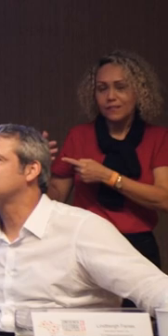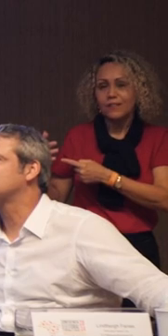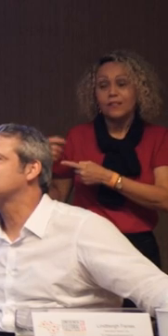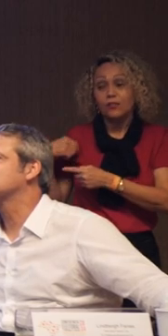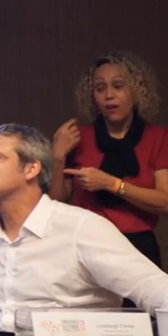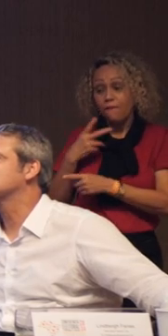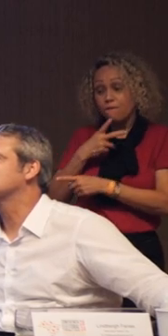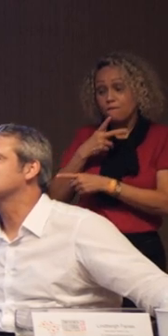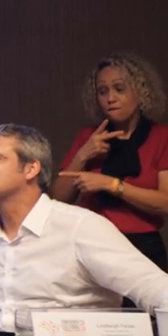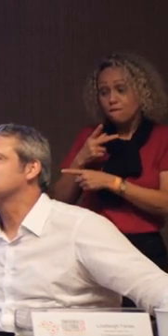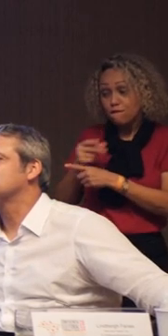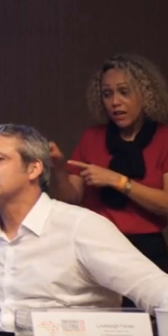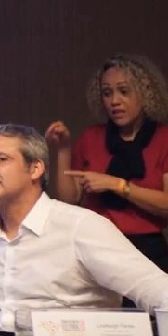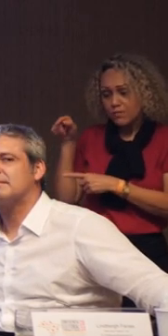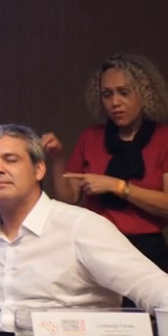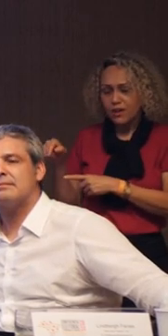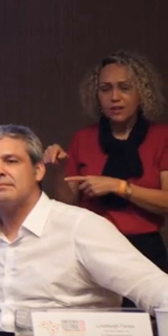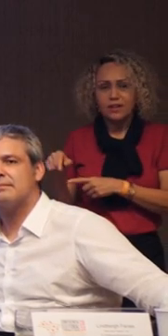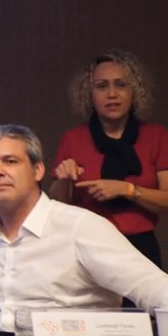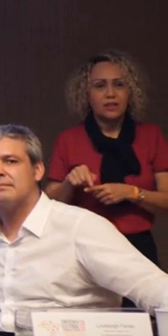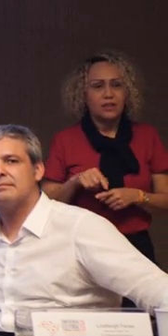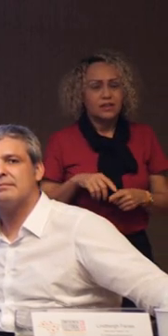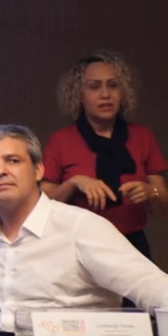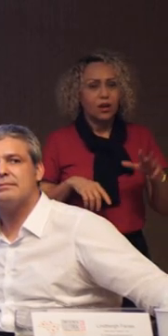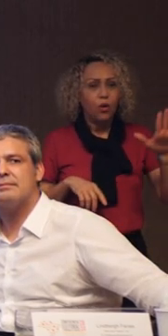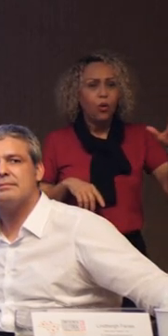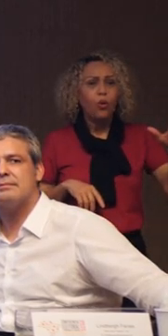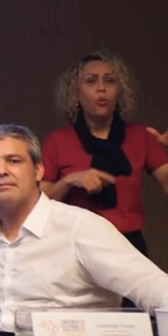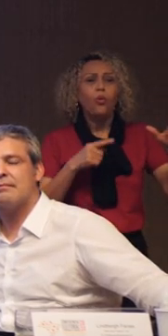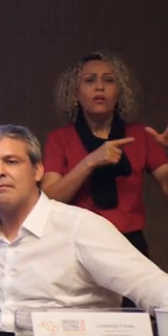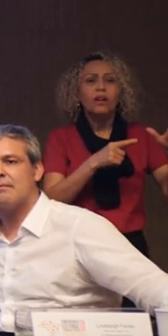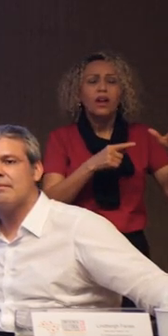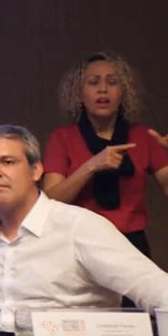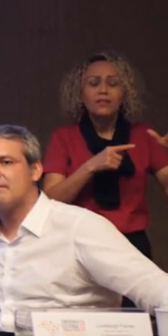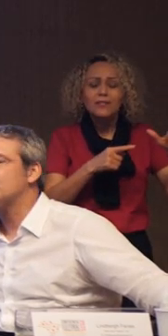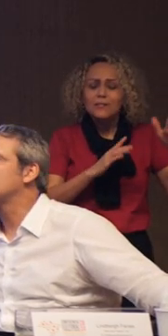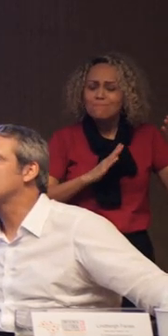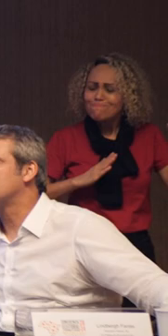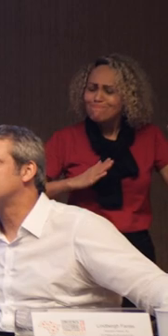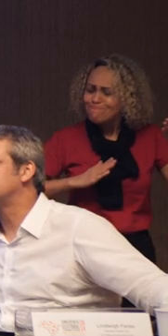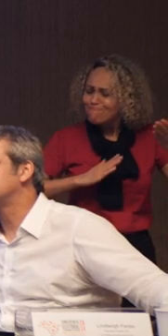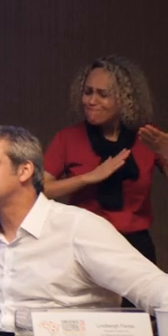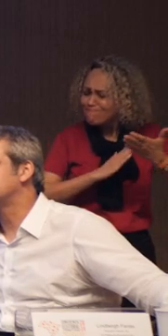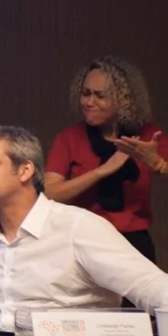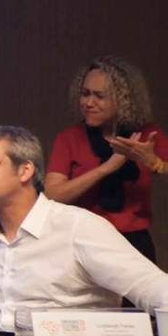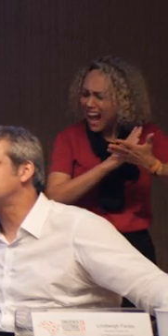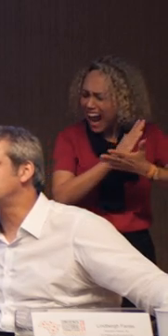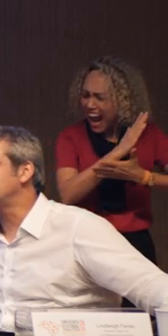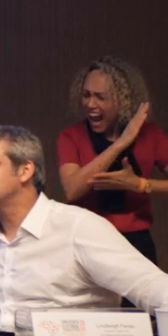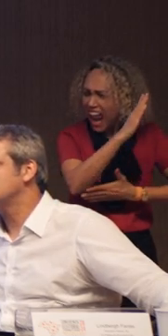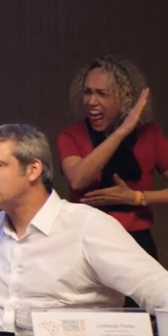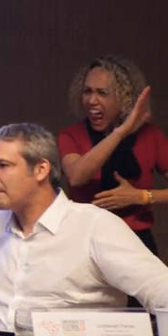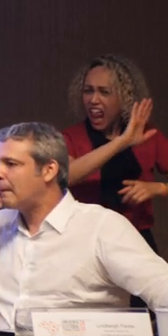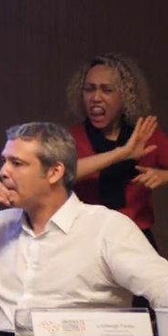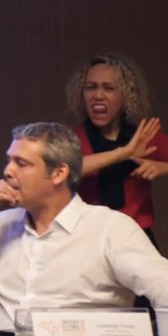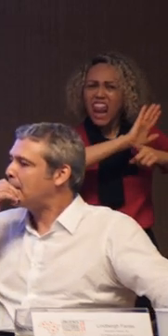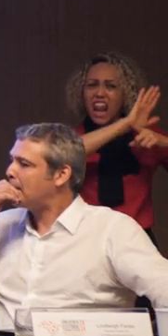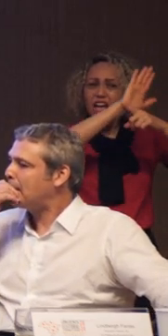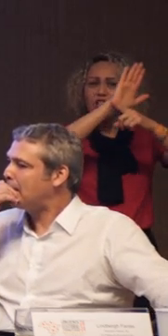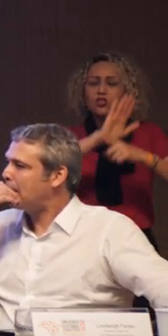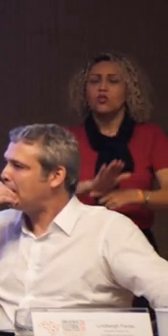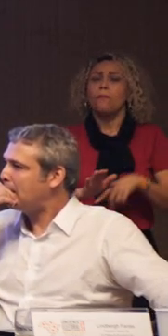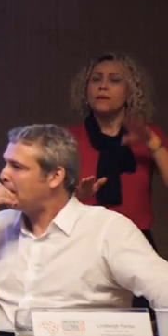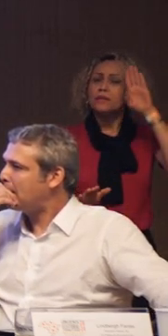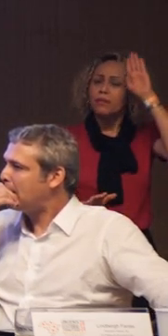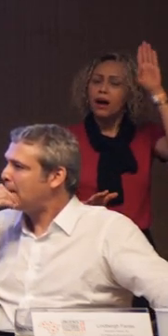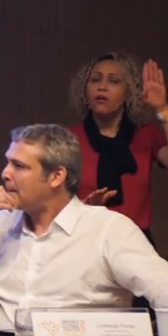apertadíssima. E Lula, com a votação, praticamente foi decisivo o estado da Bahia para que Lula hoje pudesse ser presidente. Qual é a minha inquietação?